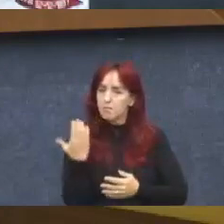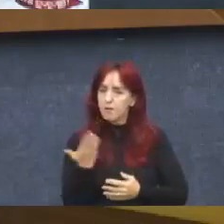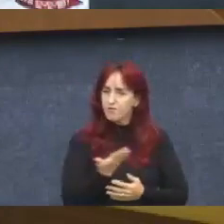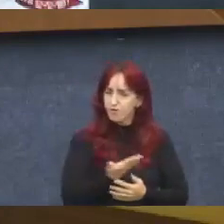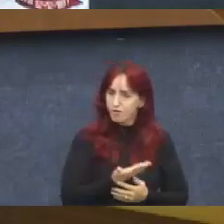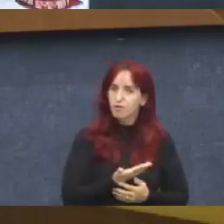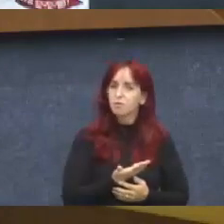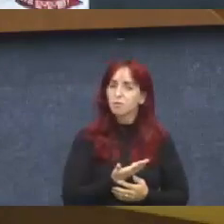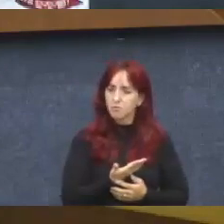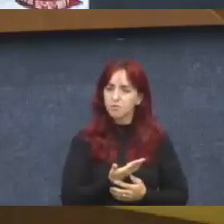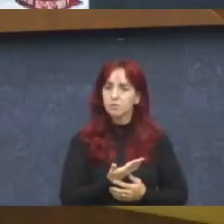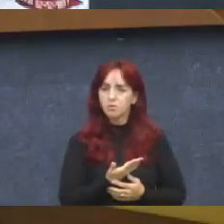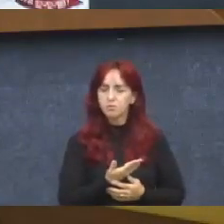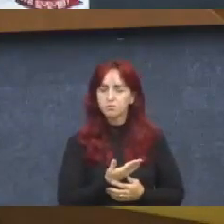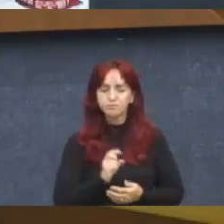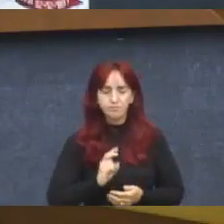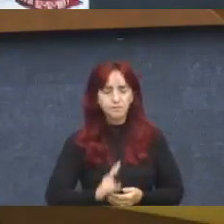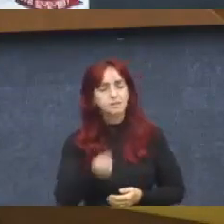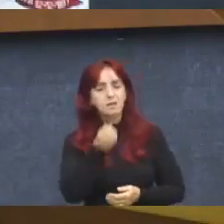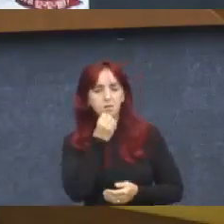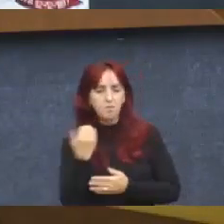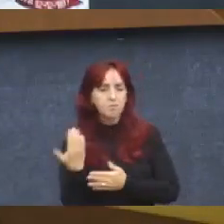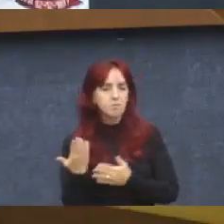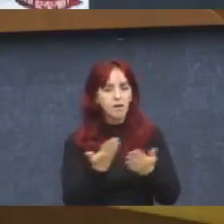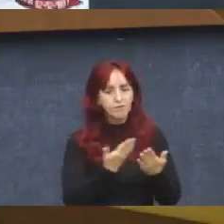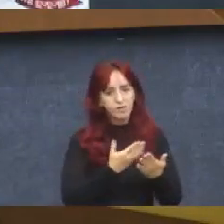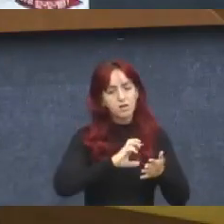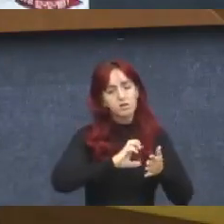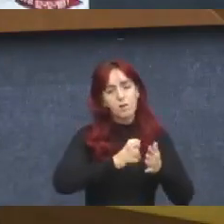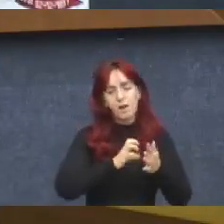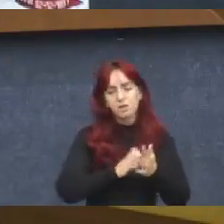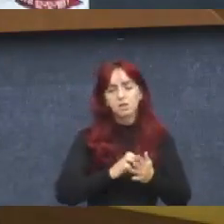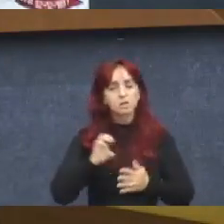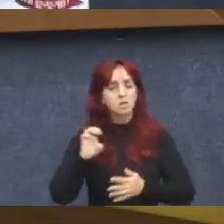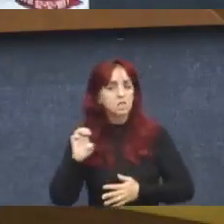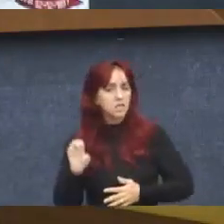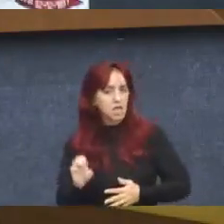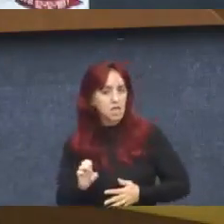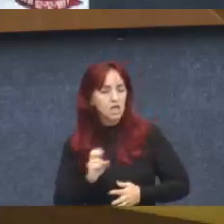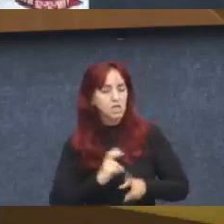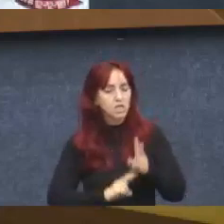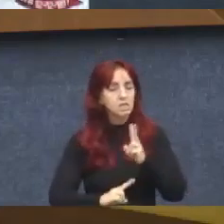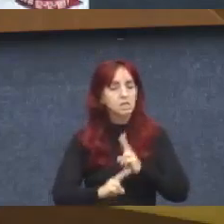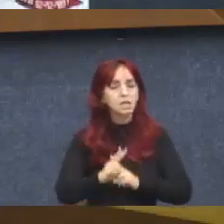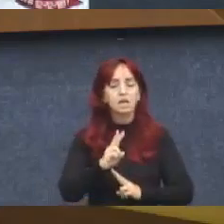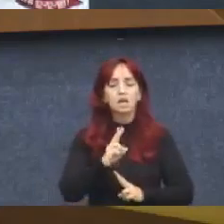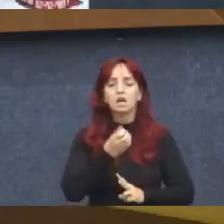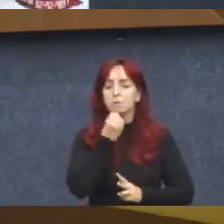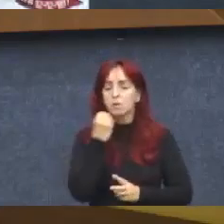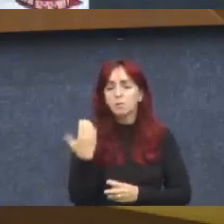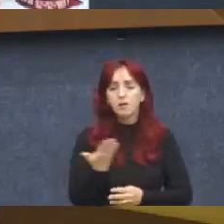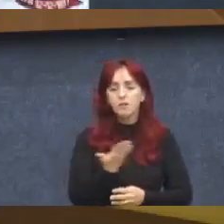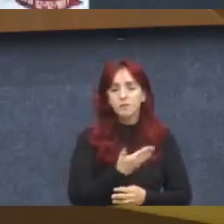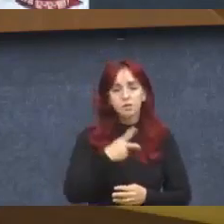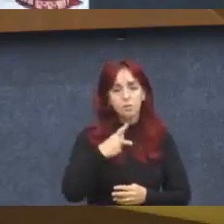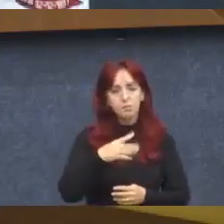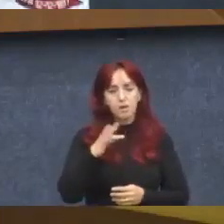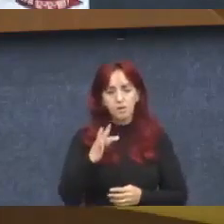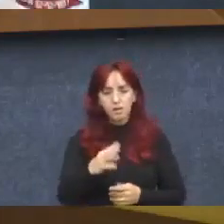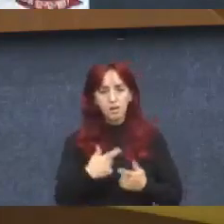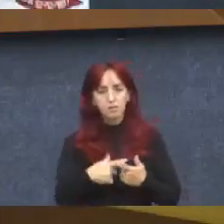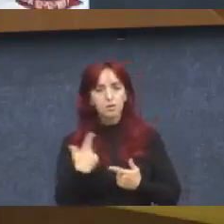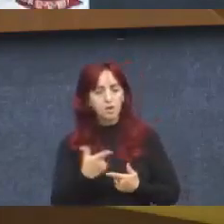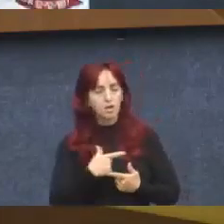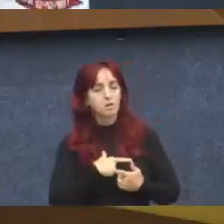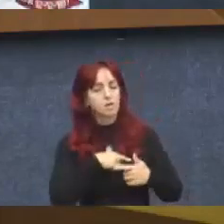brizolista convicto, é sempre bem-vindo nos partidos de esquerda, é sempre bem-vindo no Partido dos Trabalhadores, porque nós temos a mesma